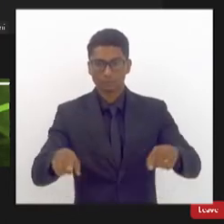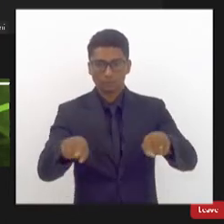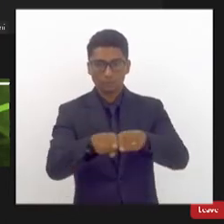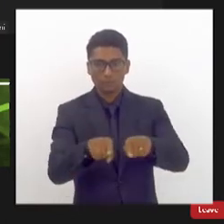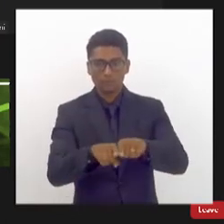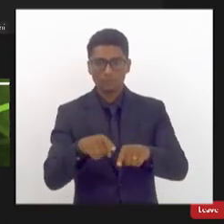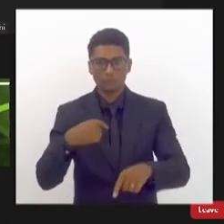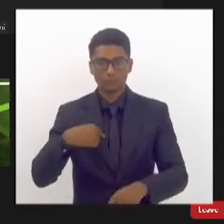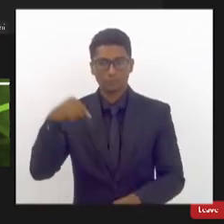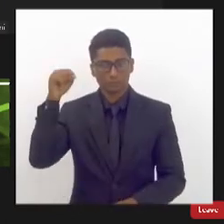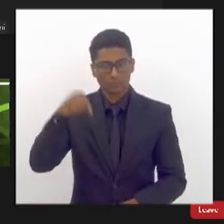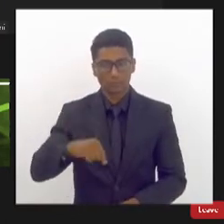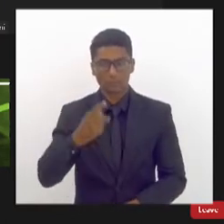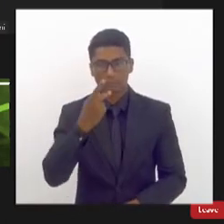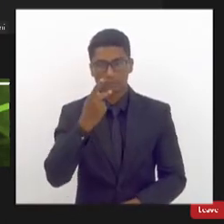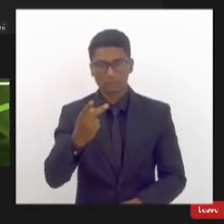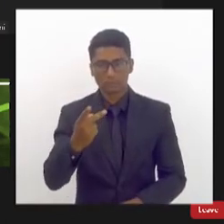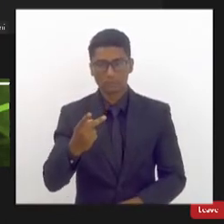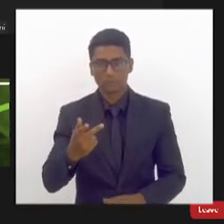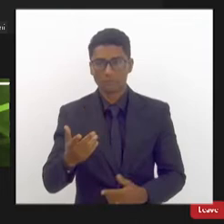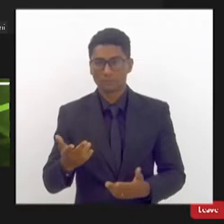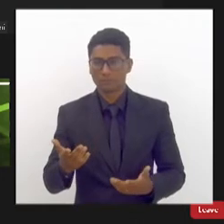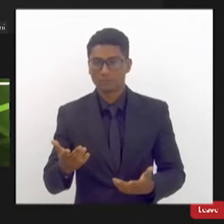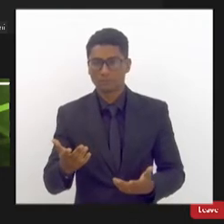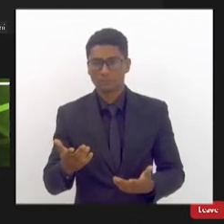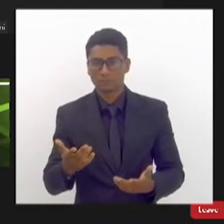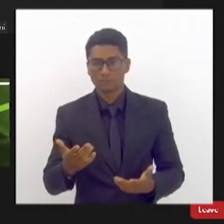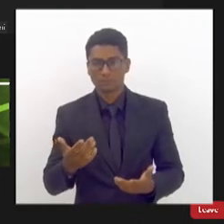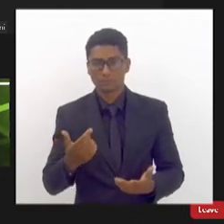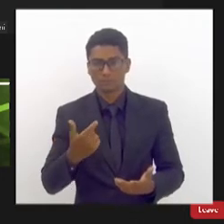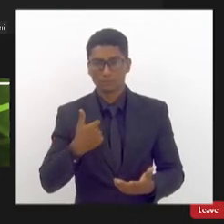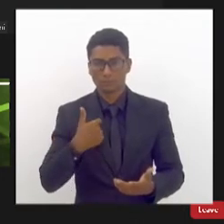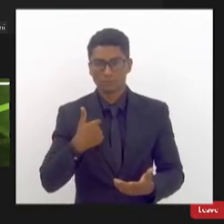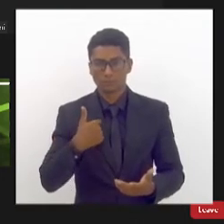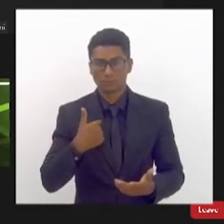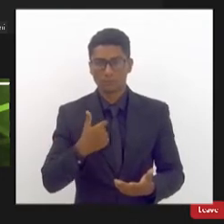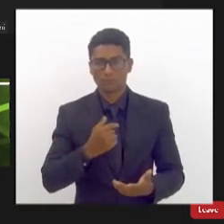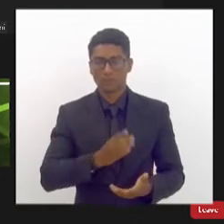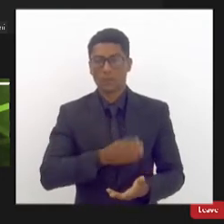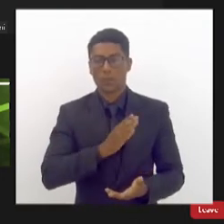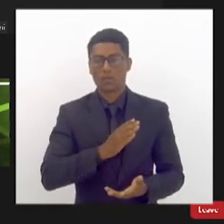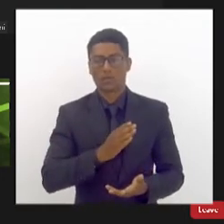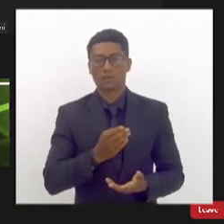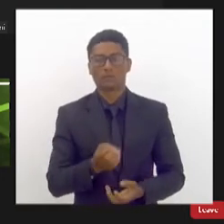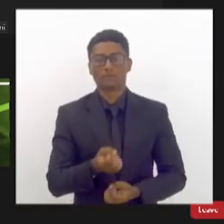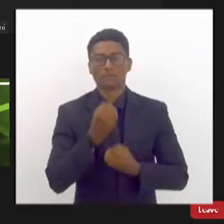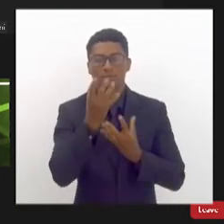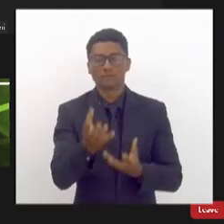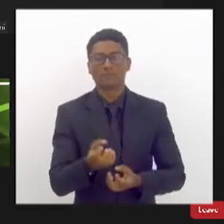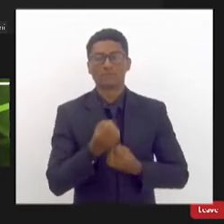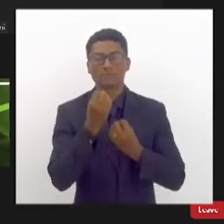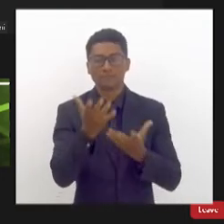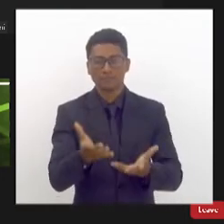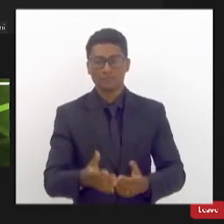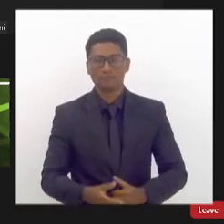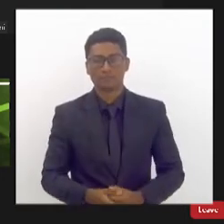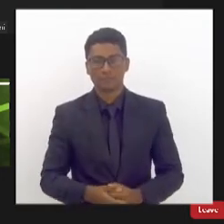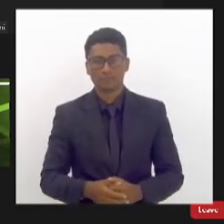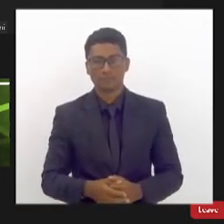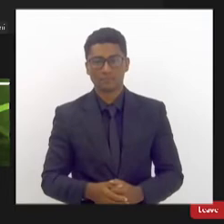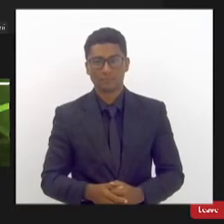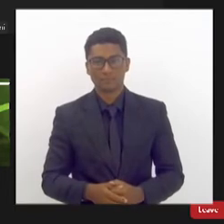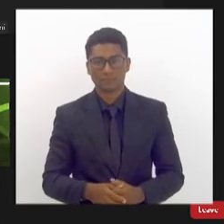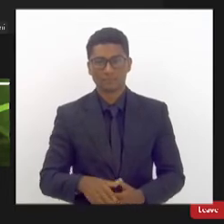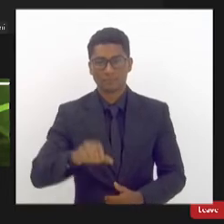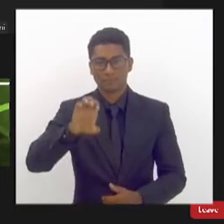aqui com muito improviso, trabalhando com a mente e o coração, mas me inspirando um pouco em Spinoza,